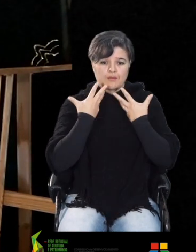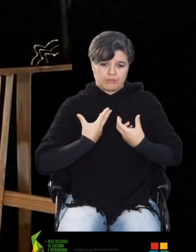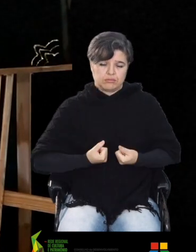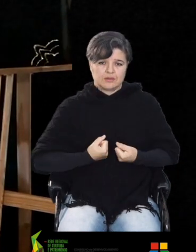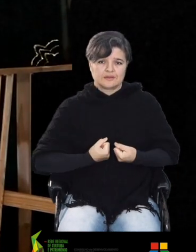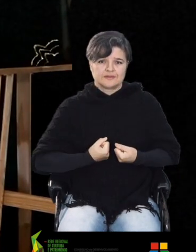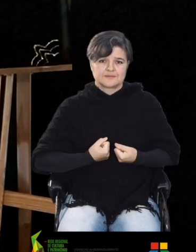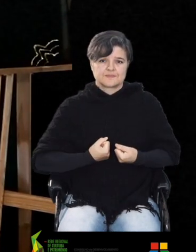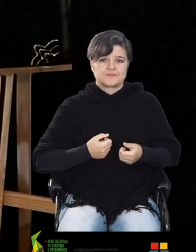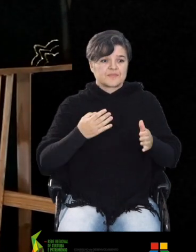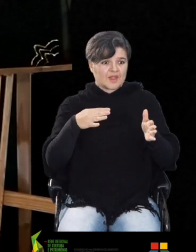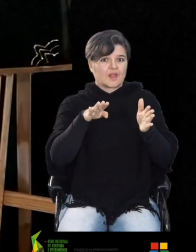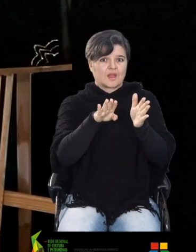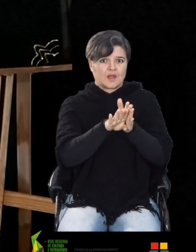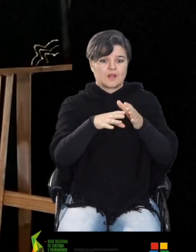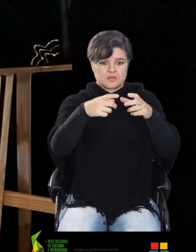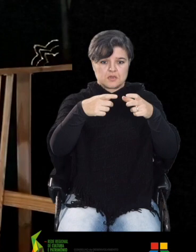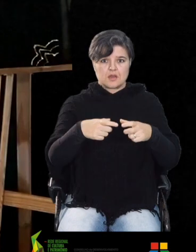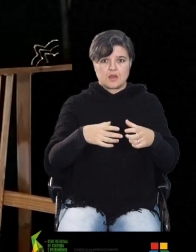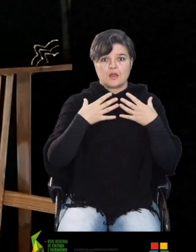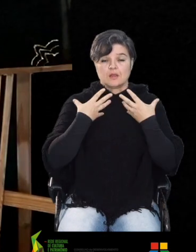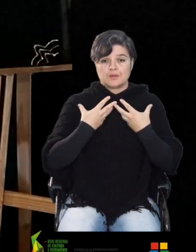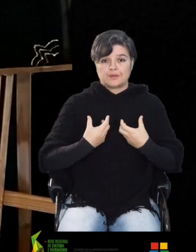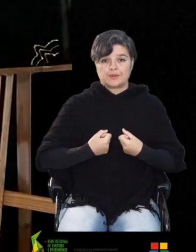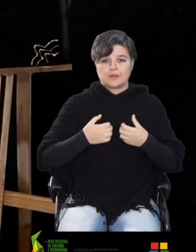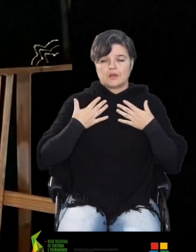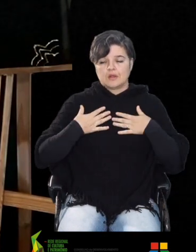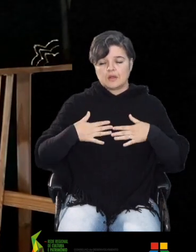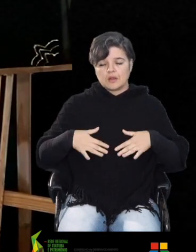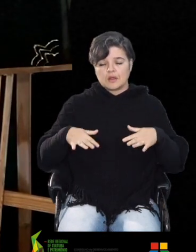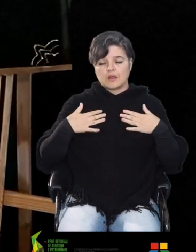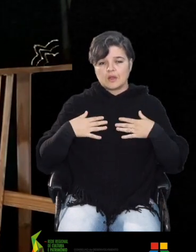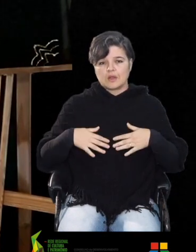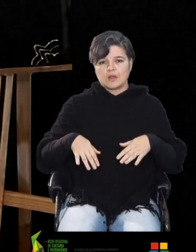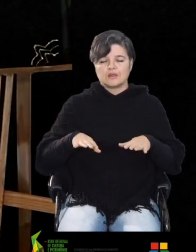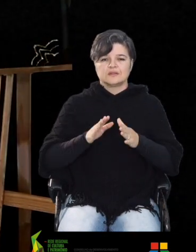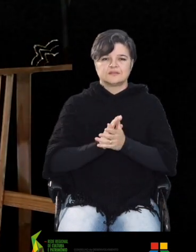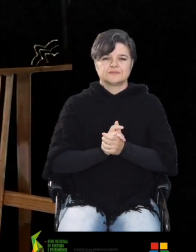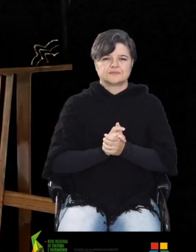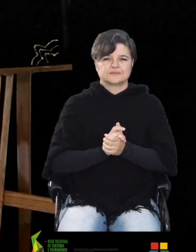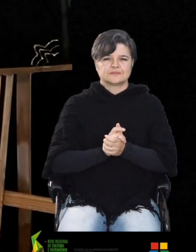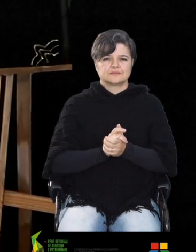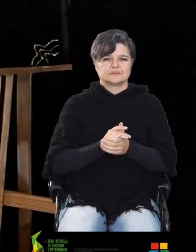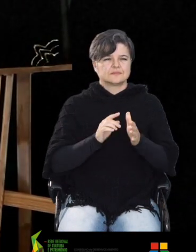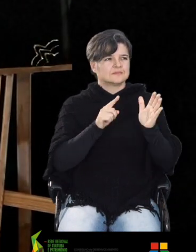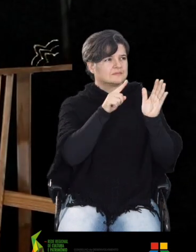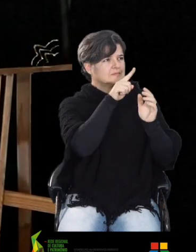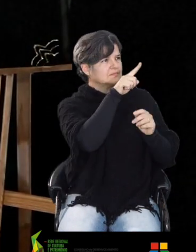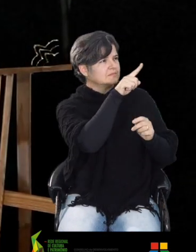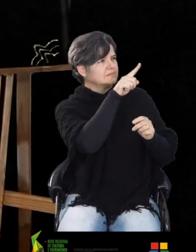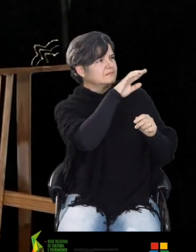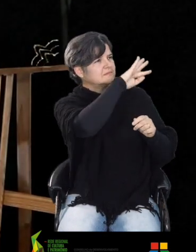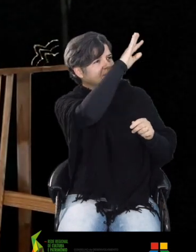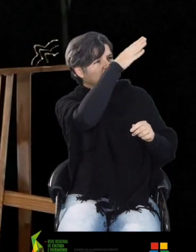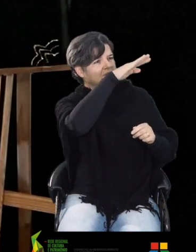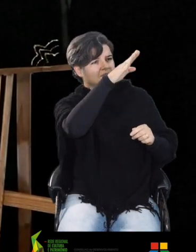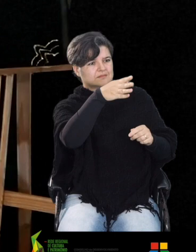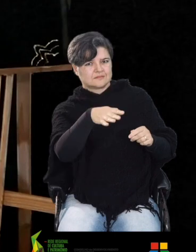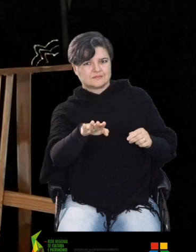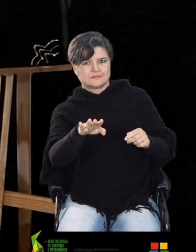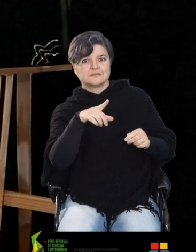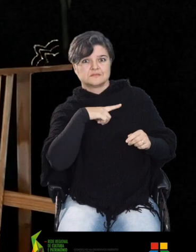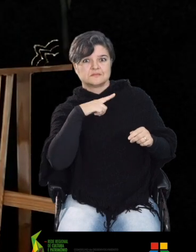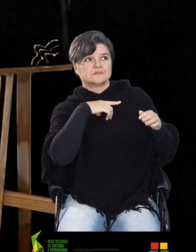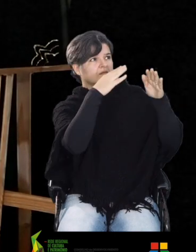achar um lugar para descansar ali naquele lugar falaram que vo lá no alto da colina